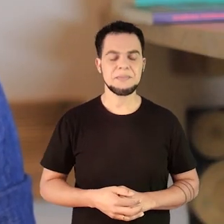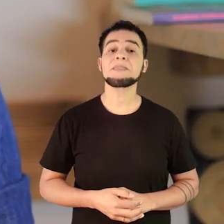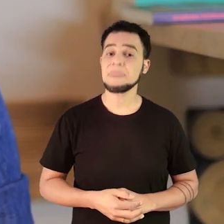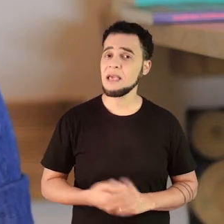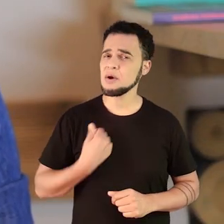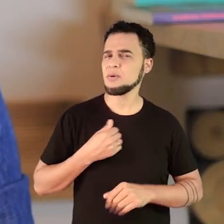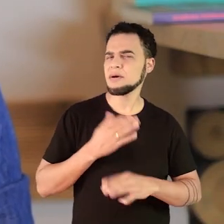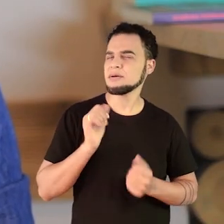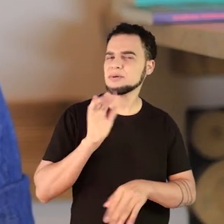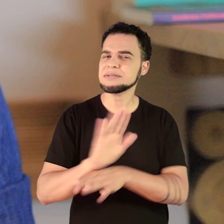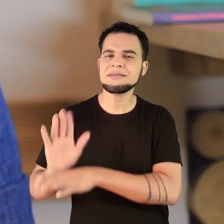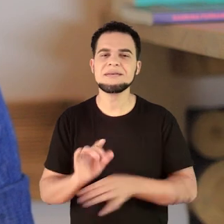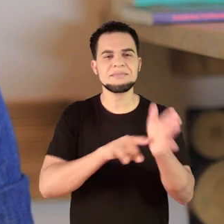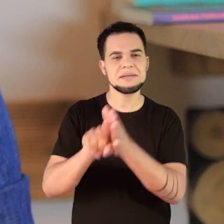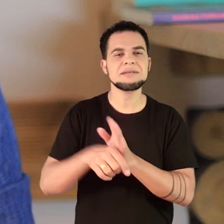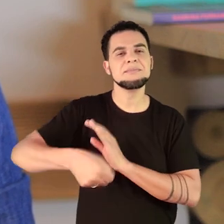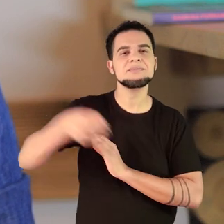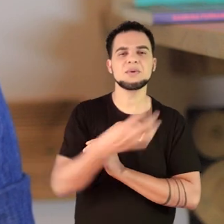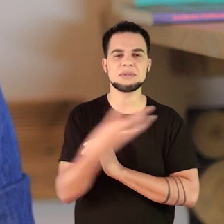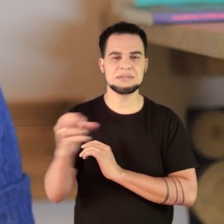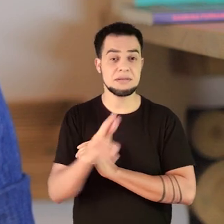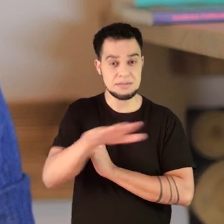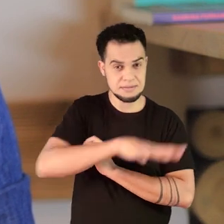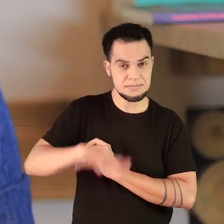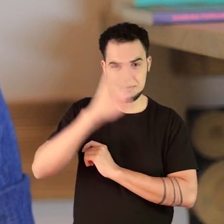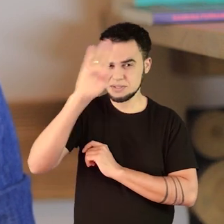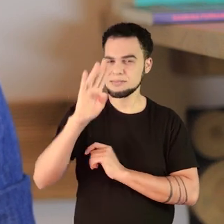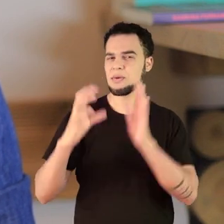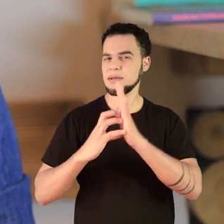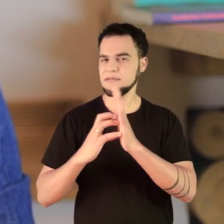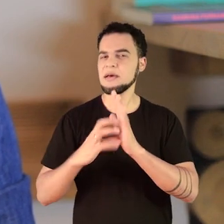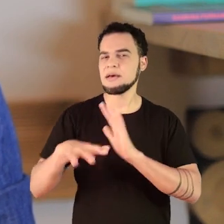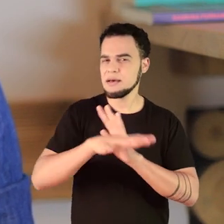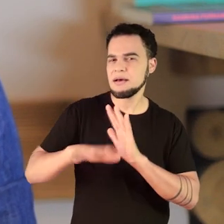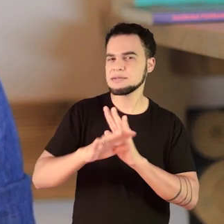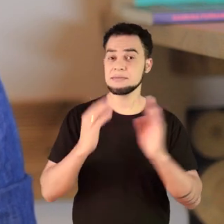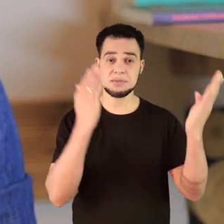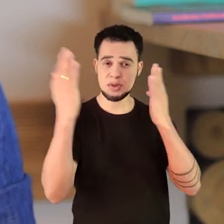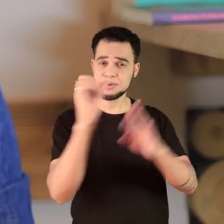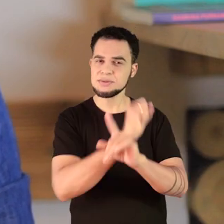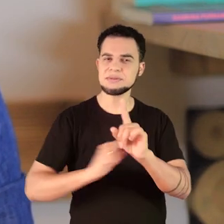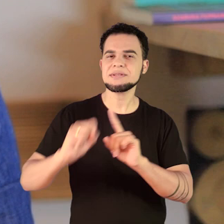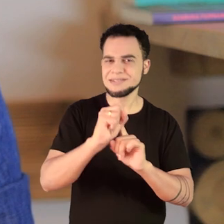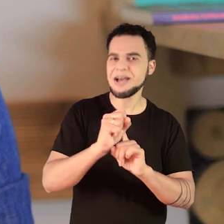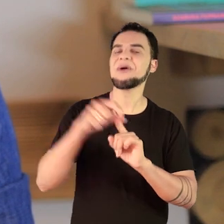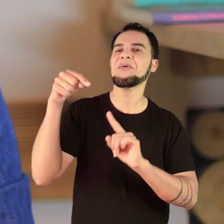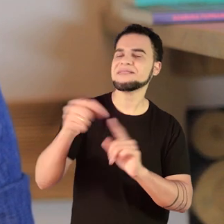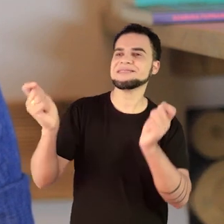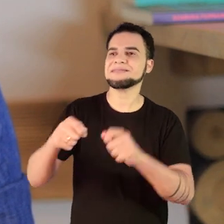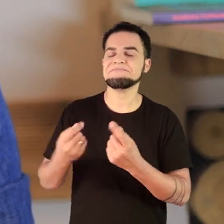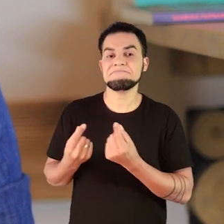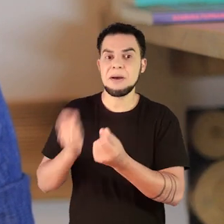auxiliar de pesquisa, com bolsa de R$400. Minha área principal tem sido em HIV/AIDS, na psicologia social, e essa estaria sendo